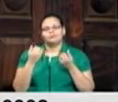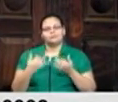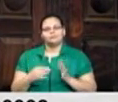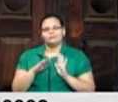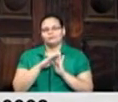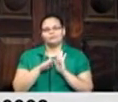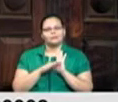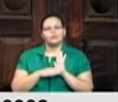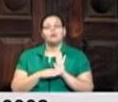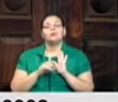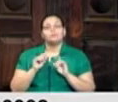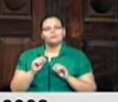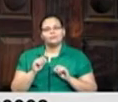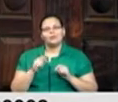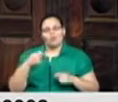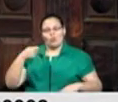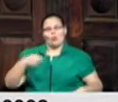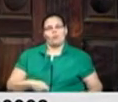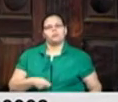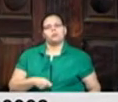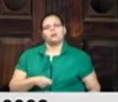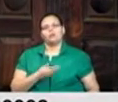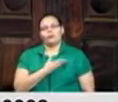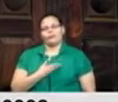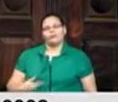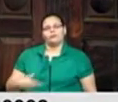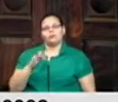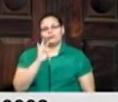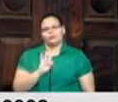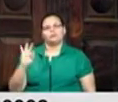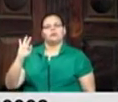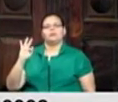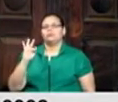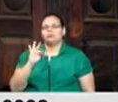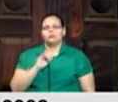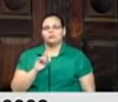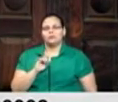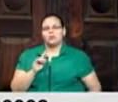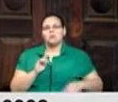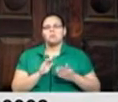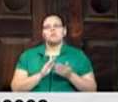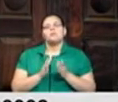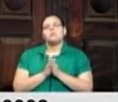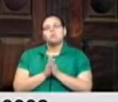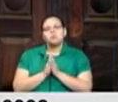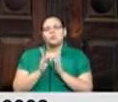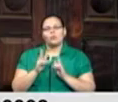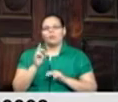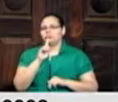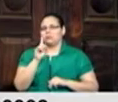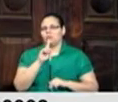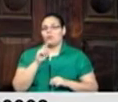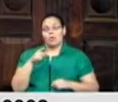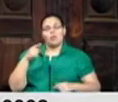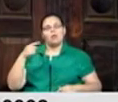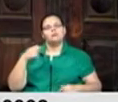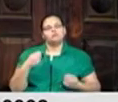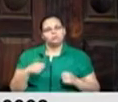federal para cobrar do governo federal, não favor, mas que eles